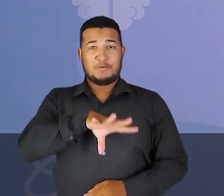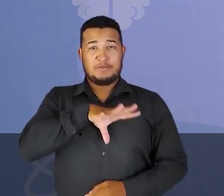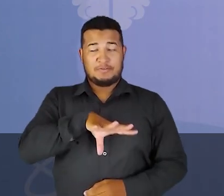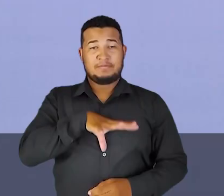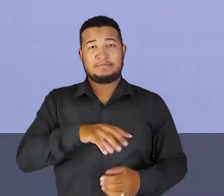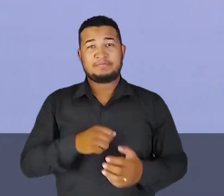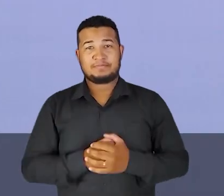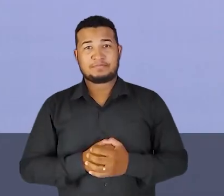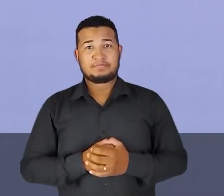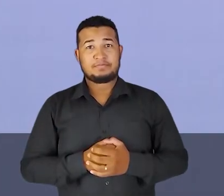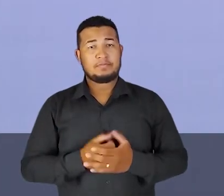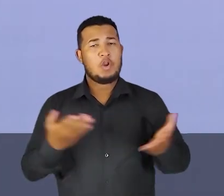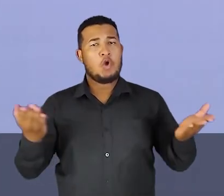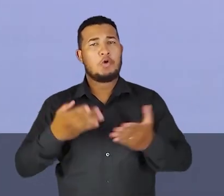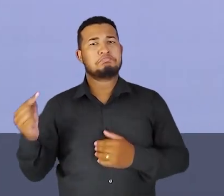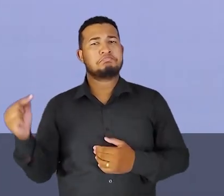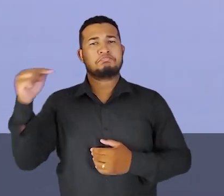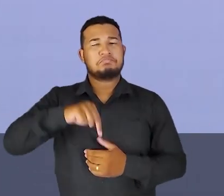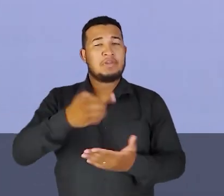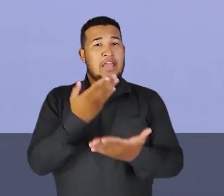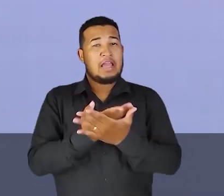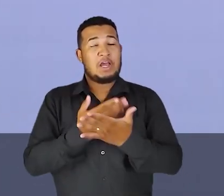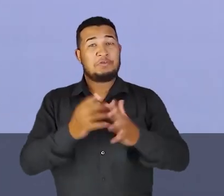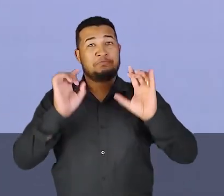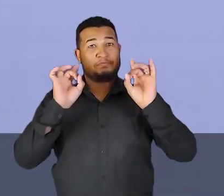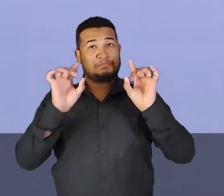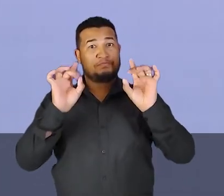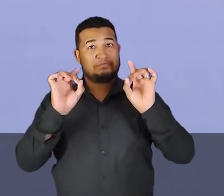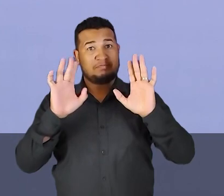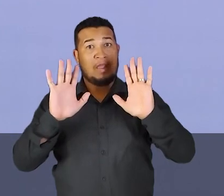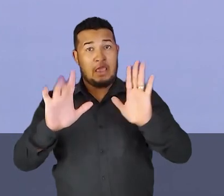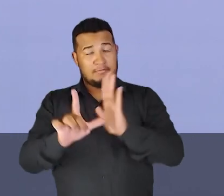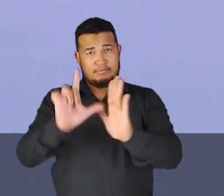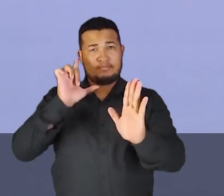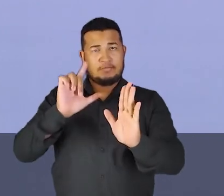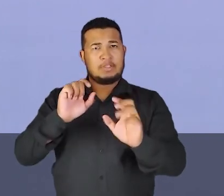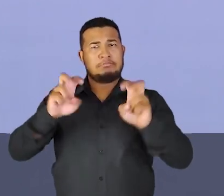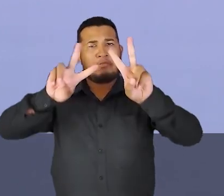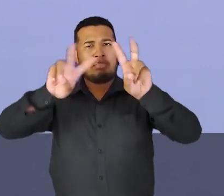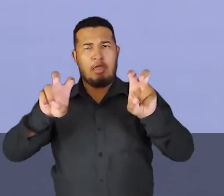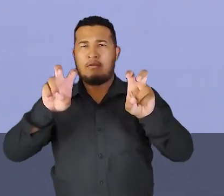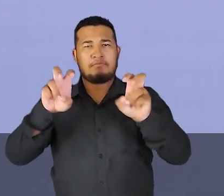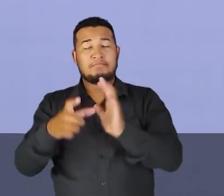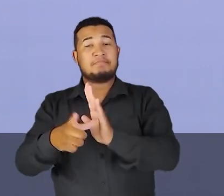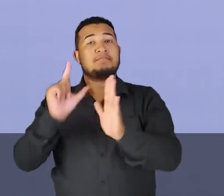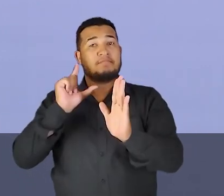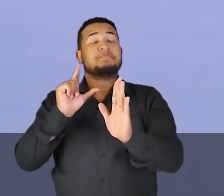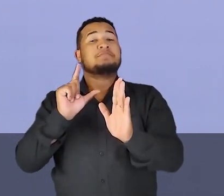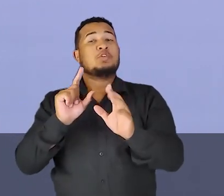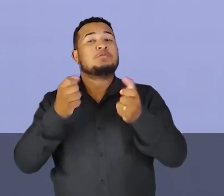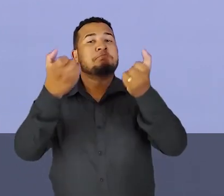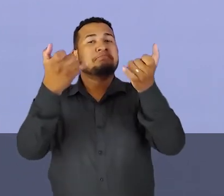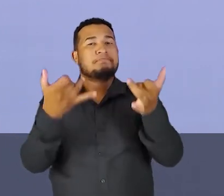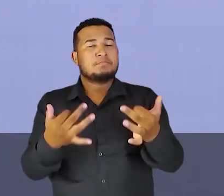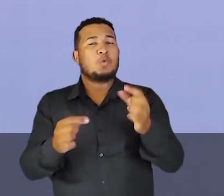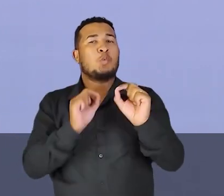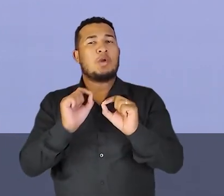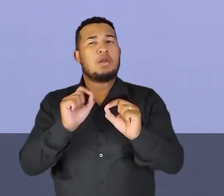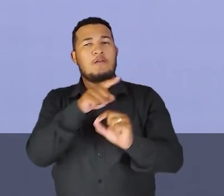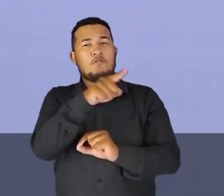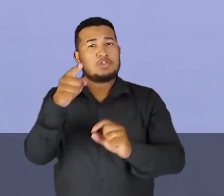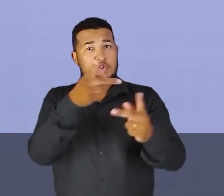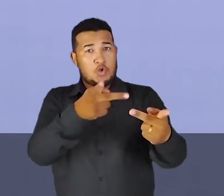Portuguesa. Hoje nossa aula é muito especial, mas antes de eu falar o tema dessa aula e seus objetivos, eu quero